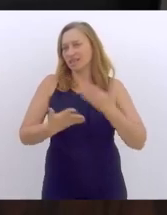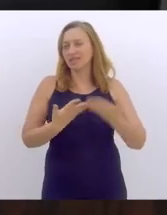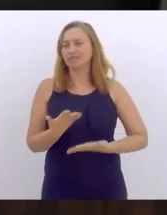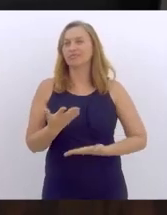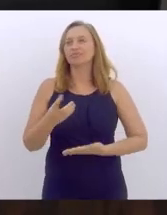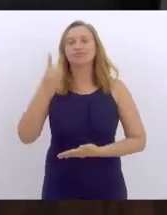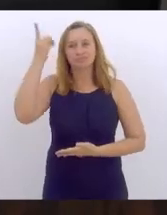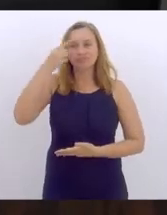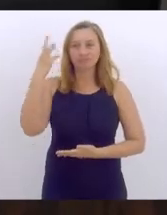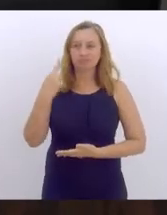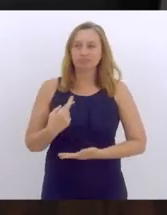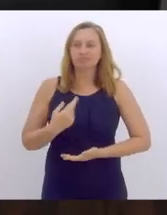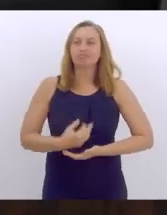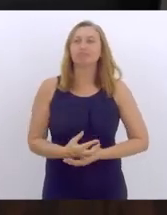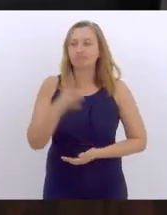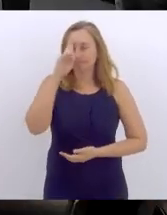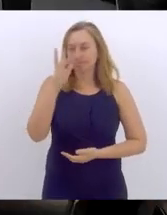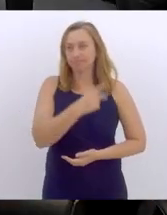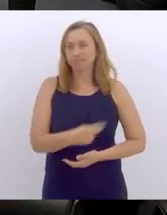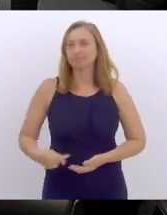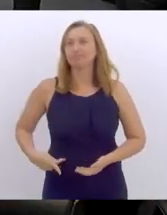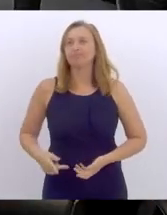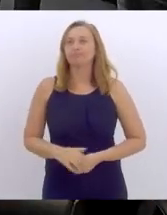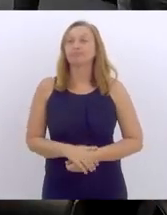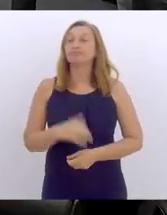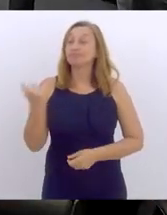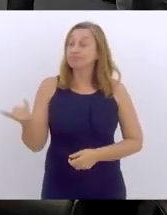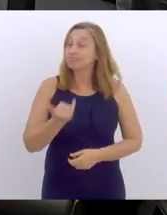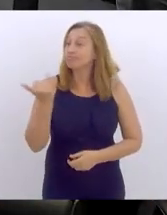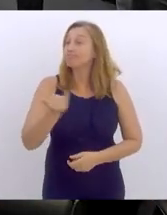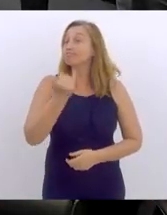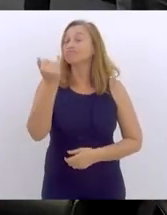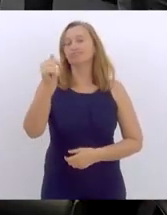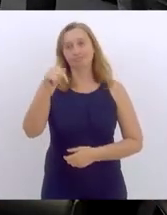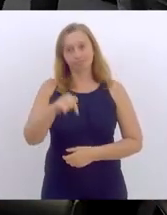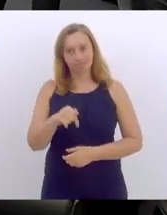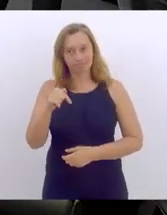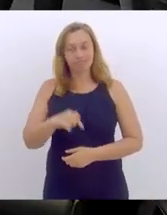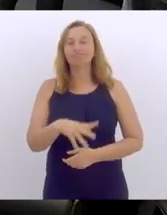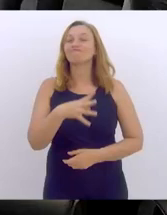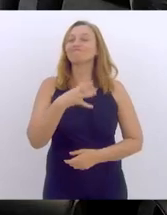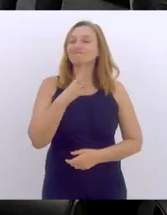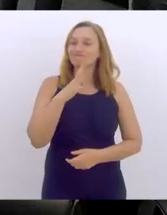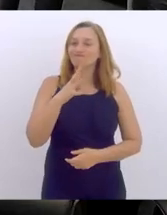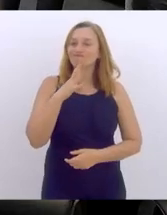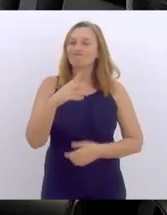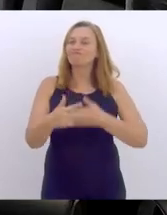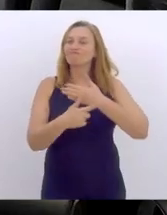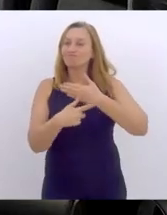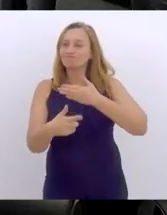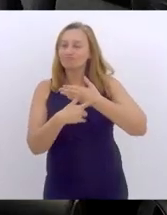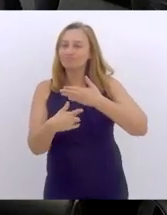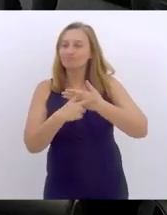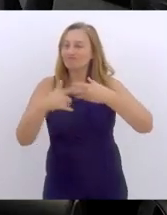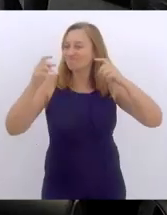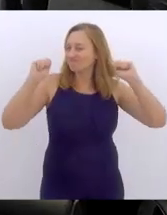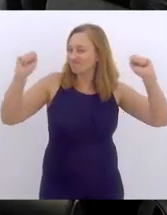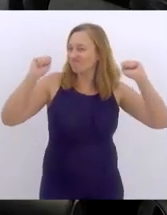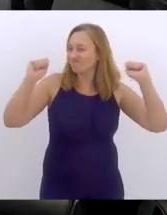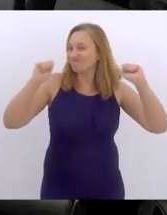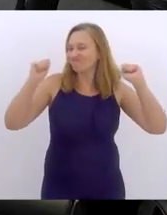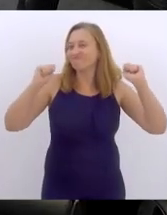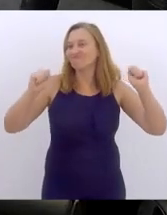Renata Souza. Senhor presidente, muito importante aqui reconhecer o papel das torcidas